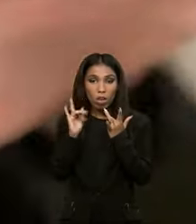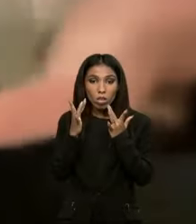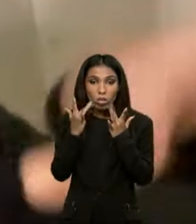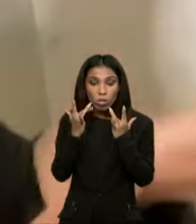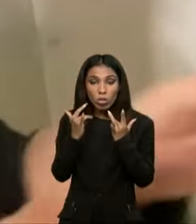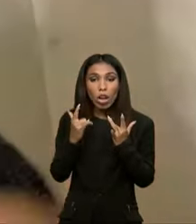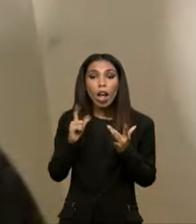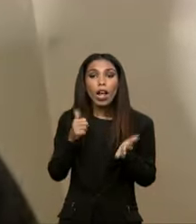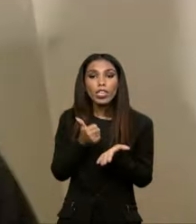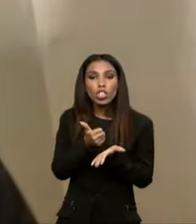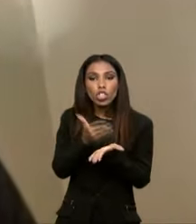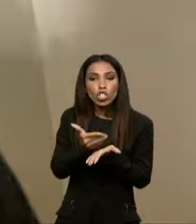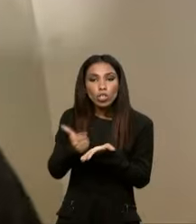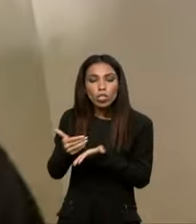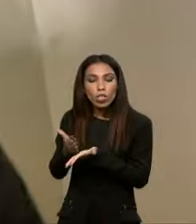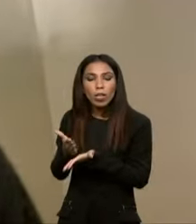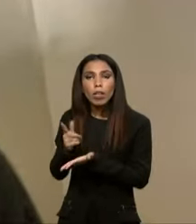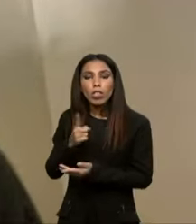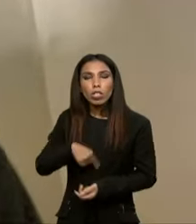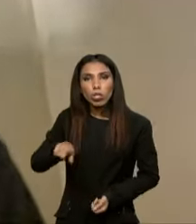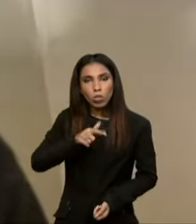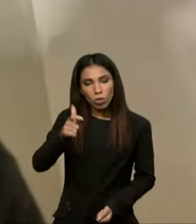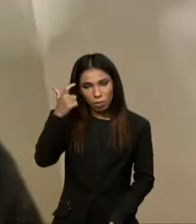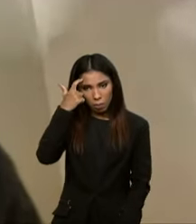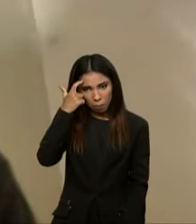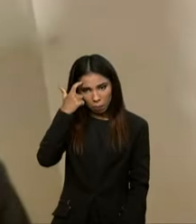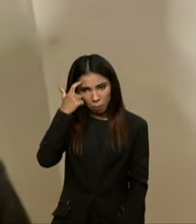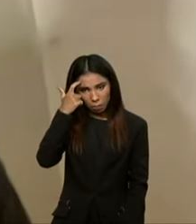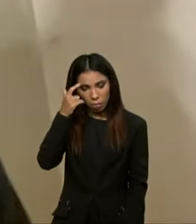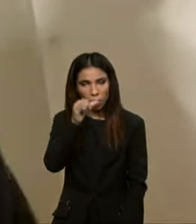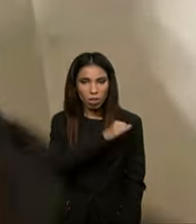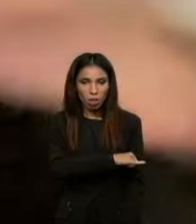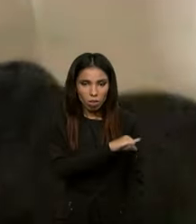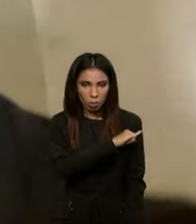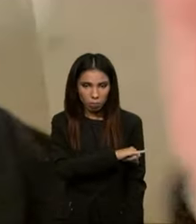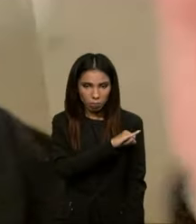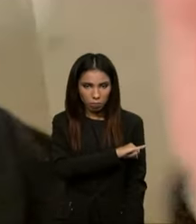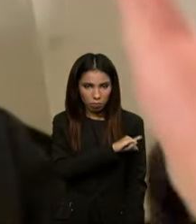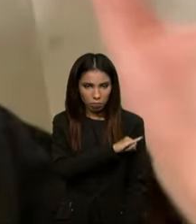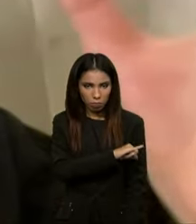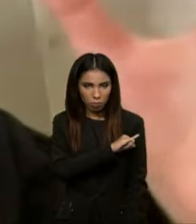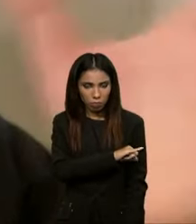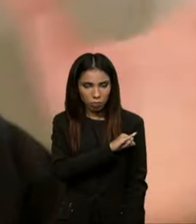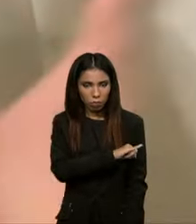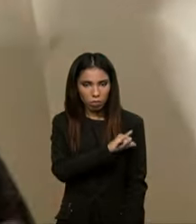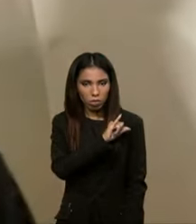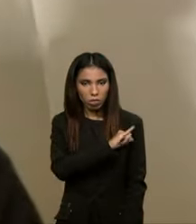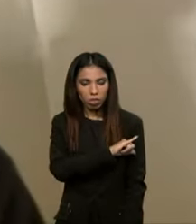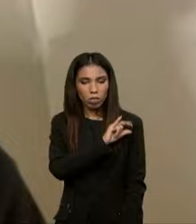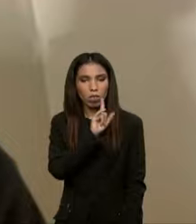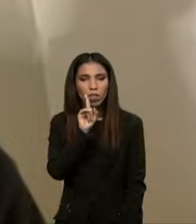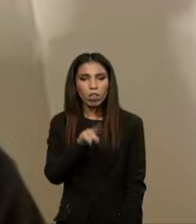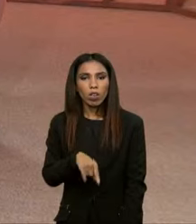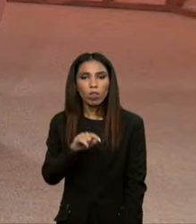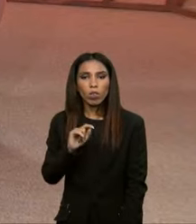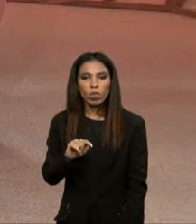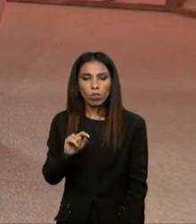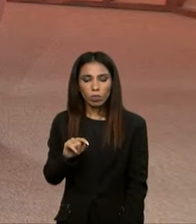fica diluído. Seria como se a gente pensasse o Rio de Janeiro, o estado do Rio de Janeiro,